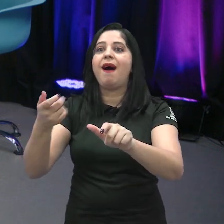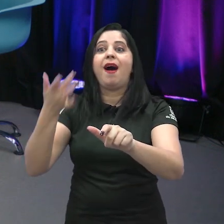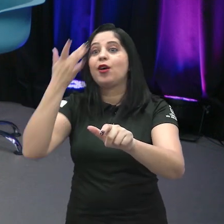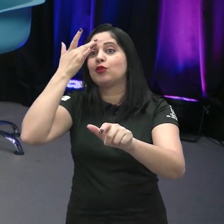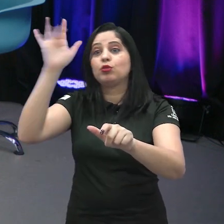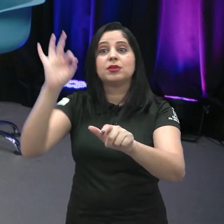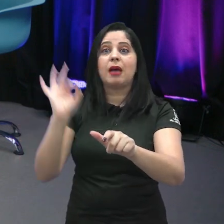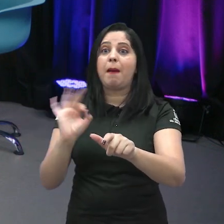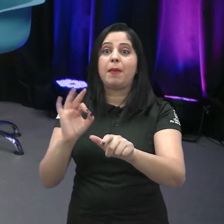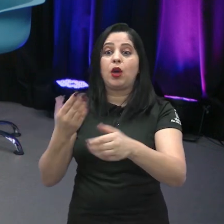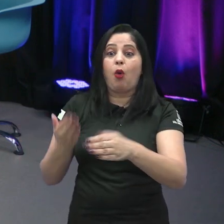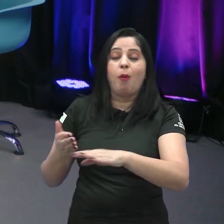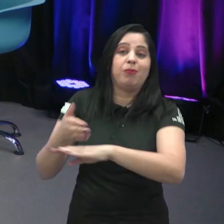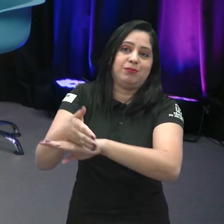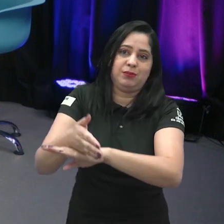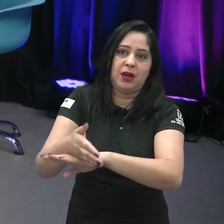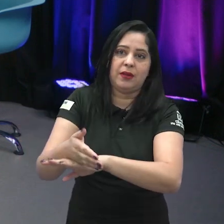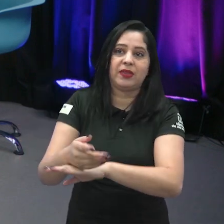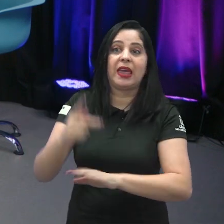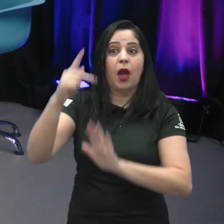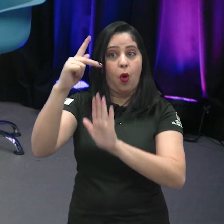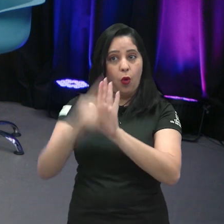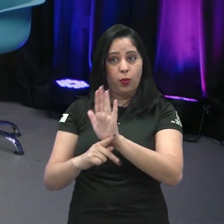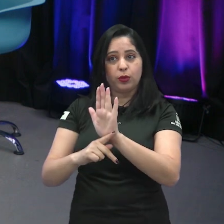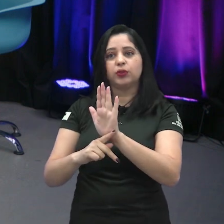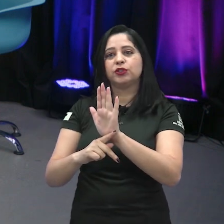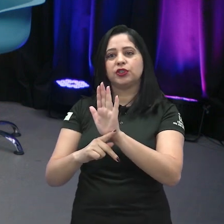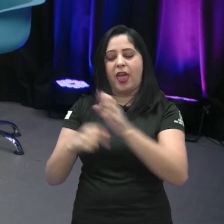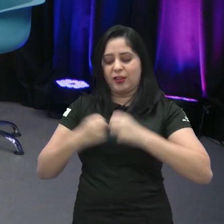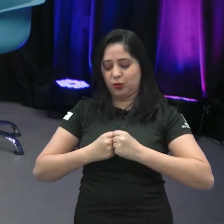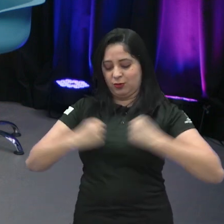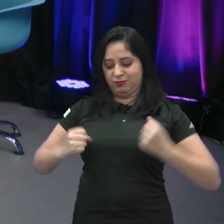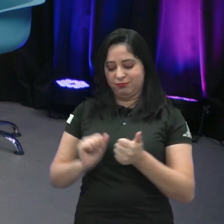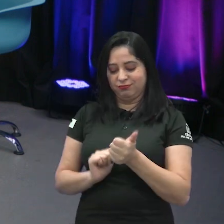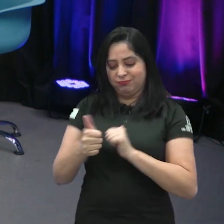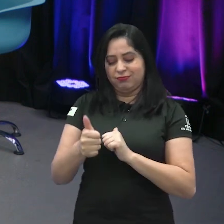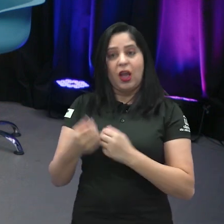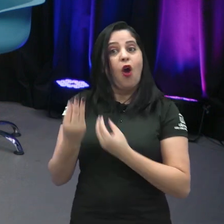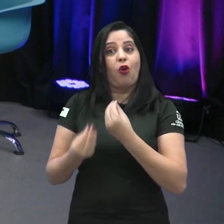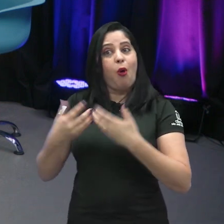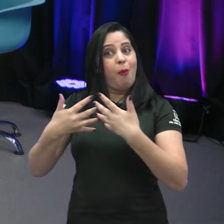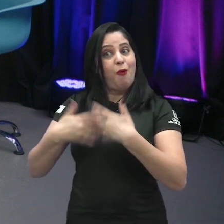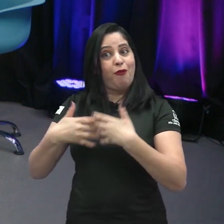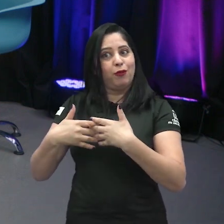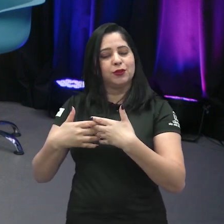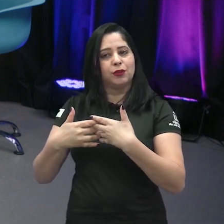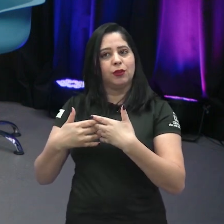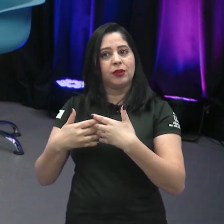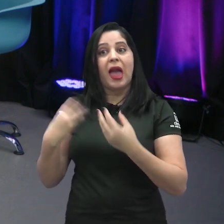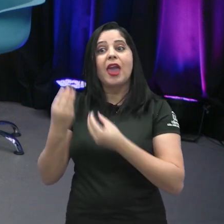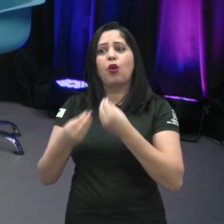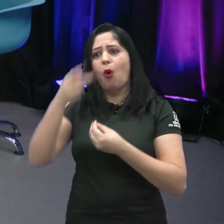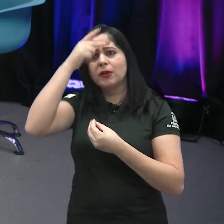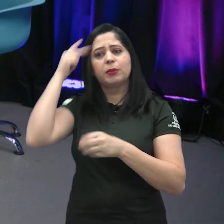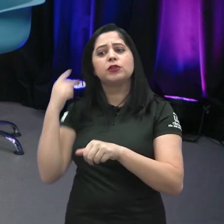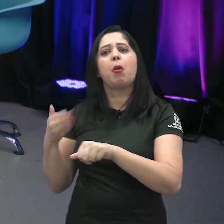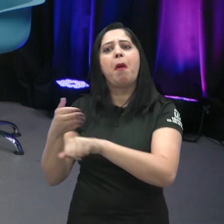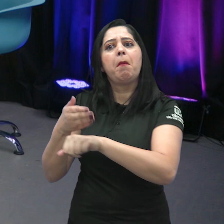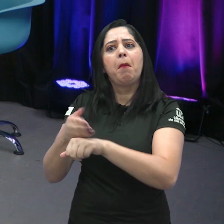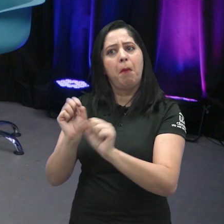o conhecimento mesmo como participar, né? O projeto Atleta Cidadão, como ele funciona e como que as pessoas